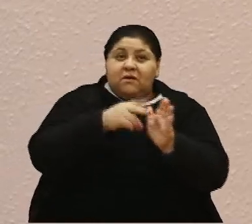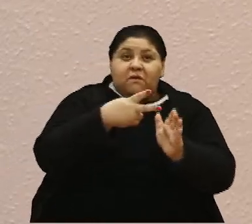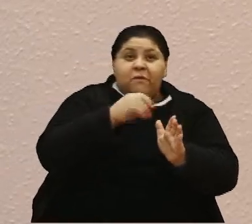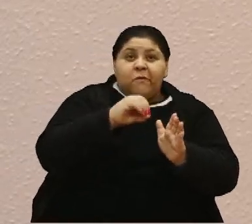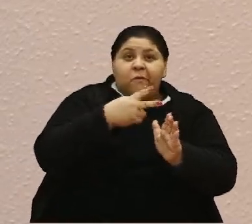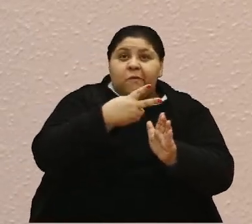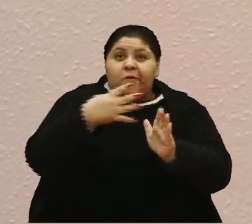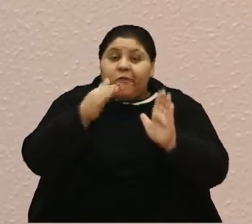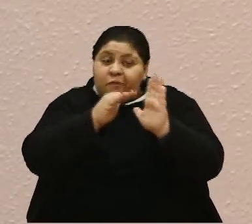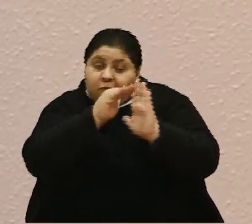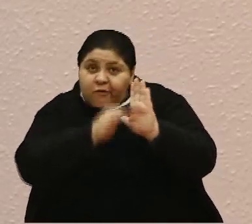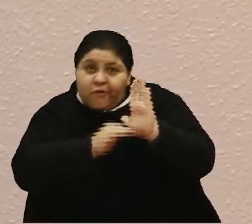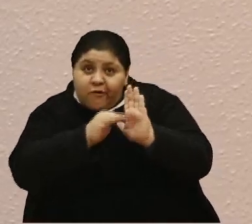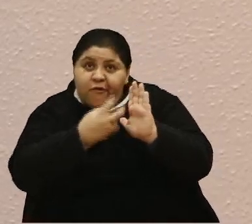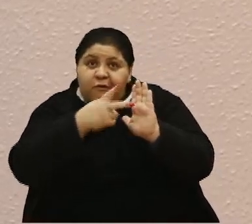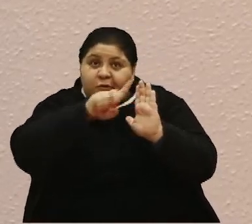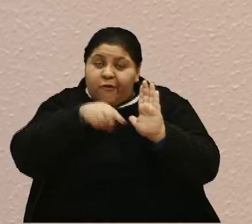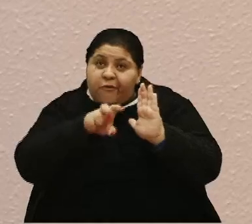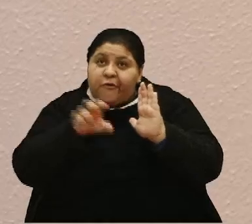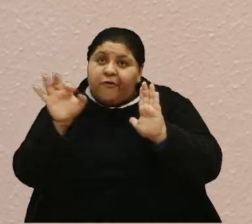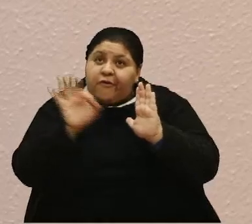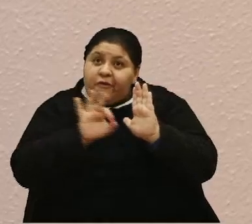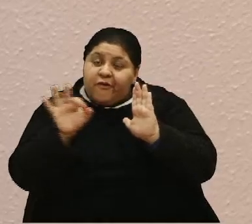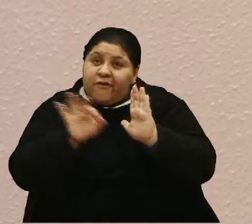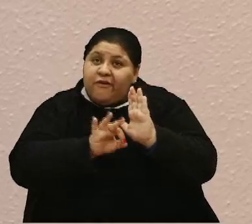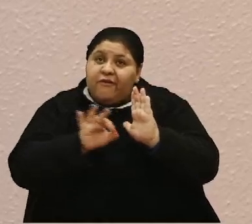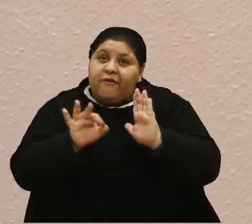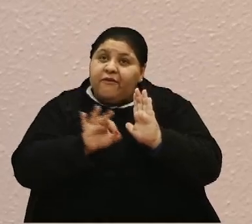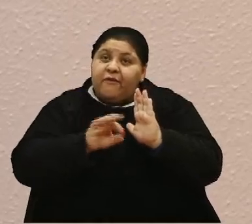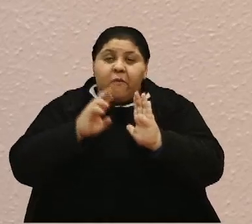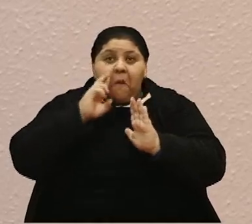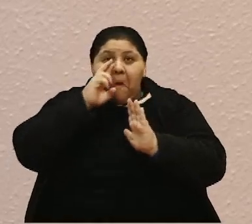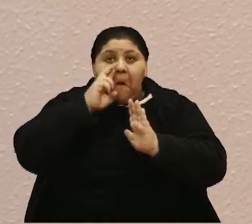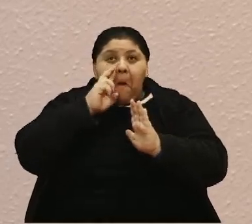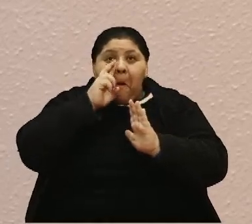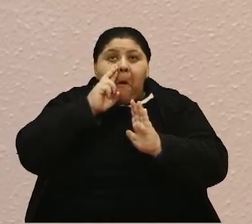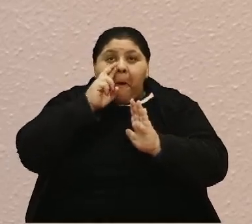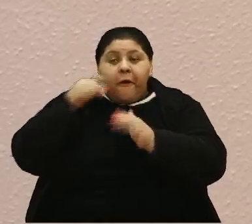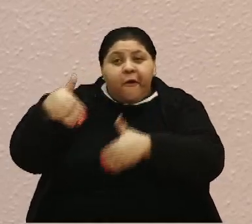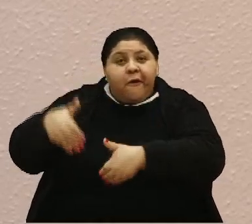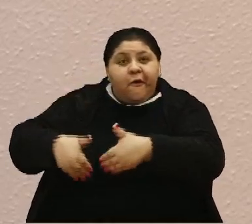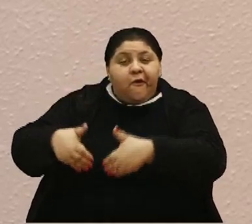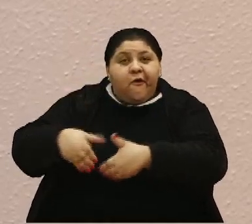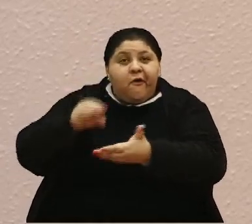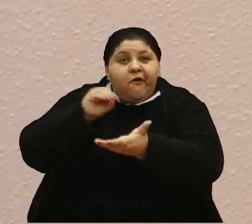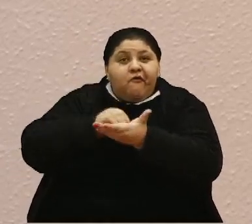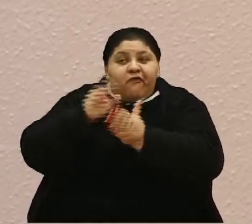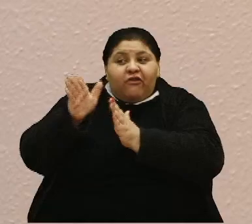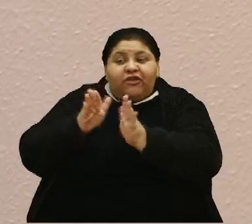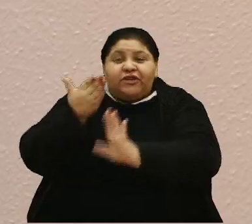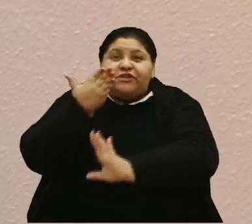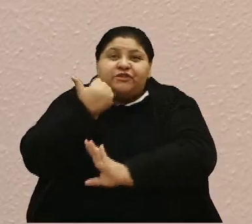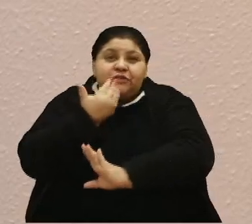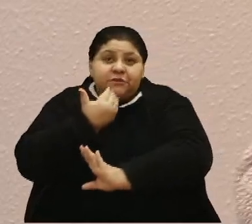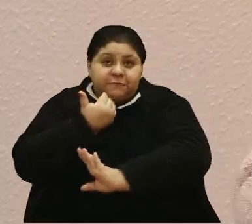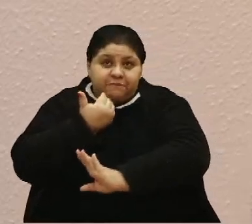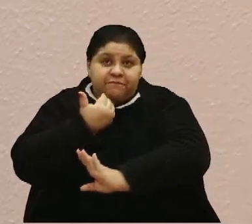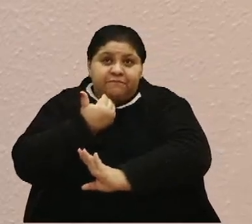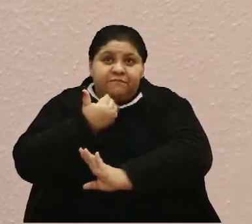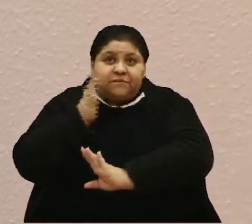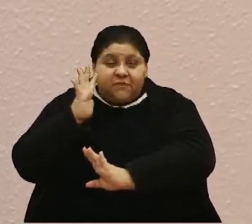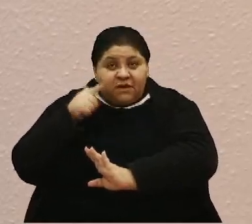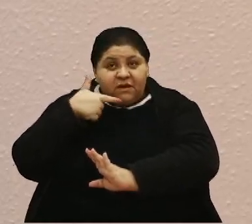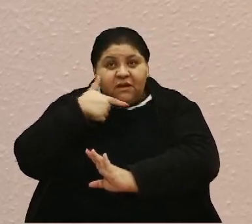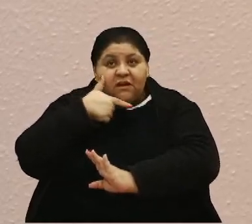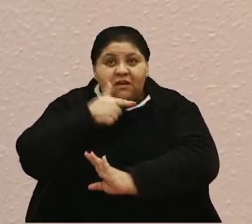patamar de 2,5% da população em risco de subnutrição ou de falta de acesso à alimentação suficiente. A conquista